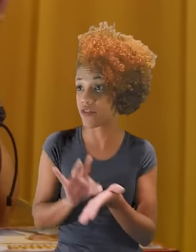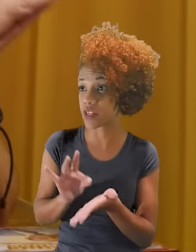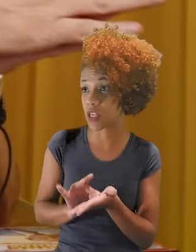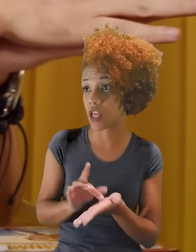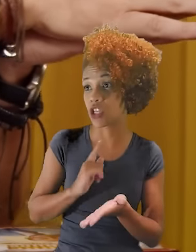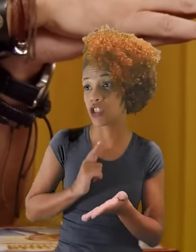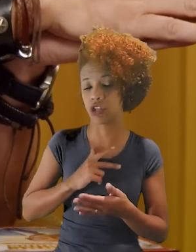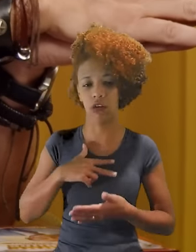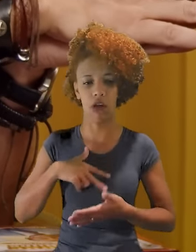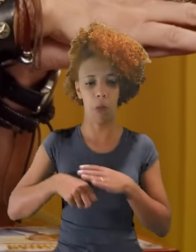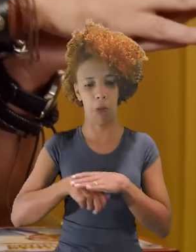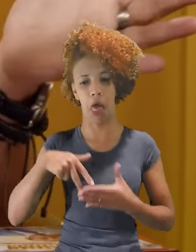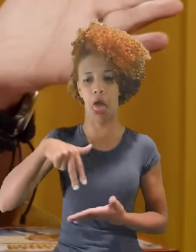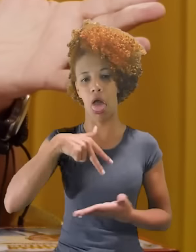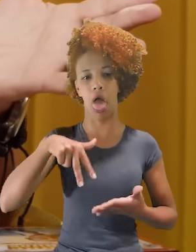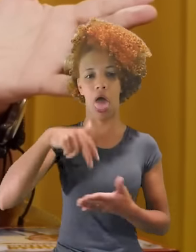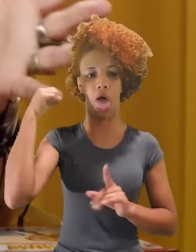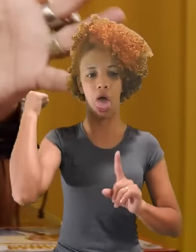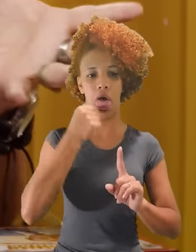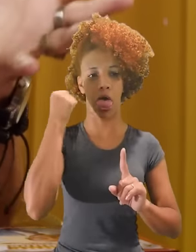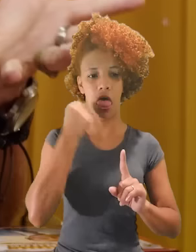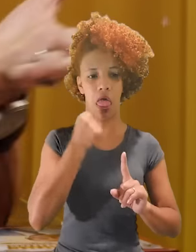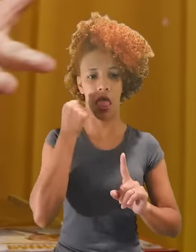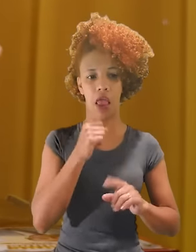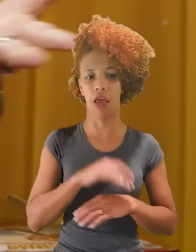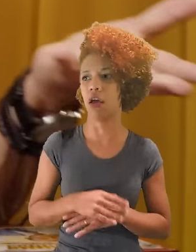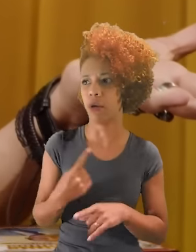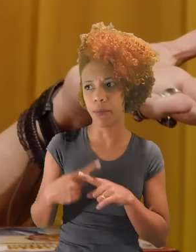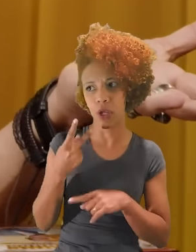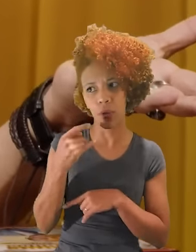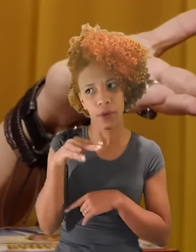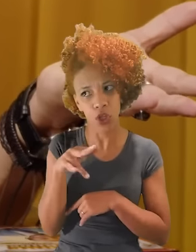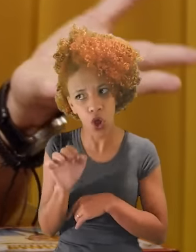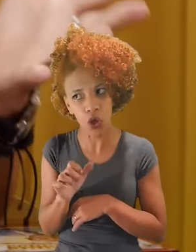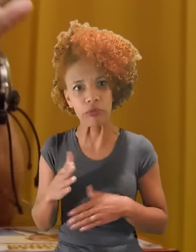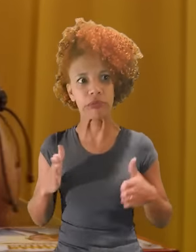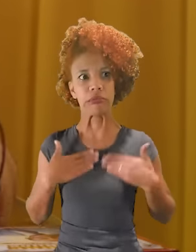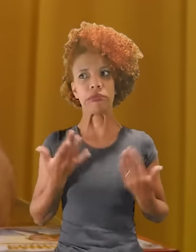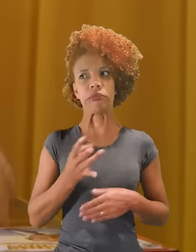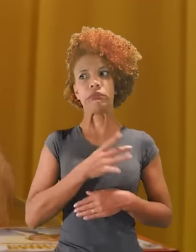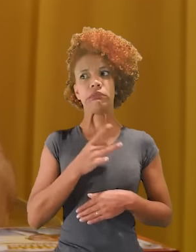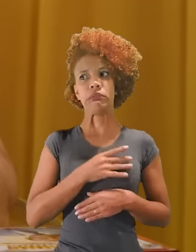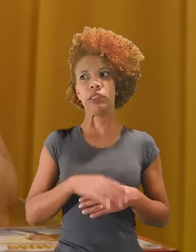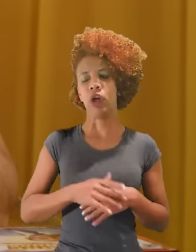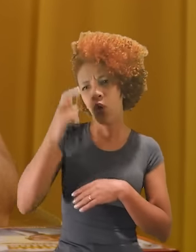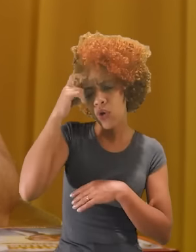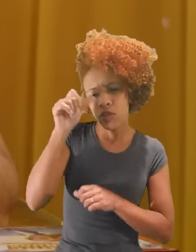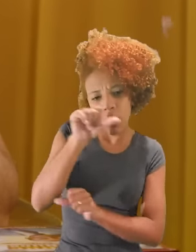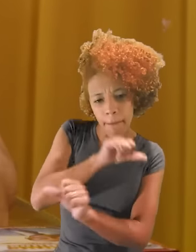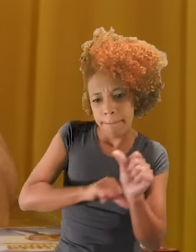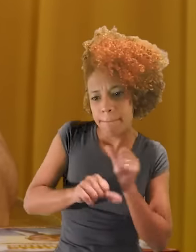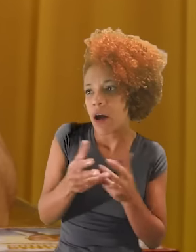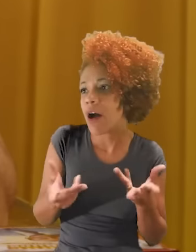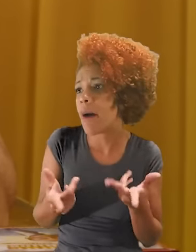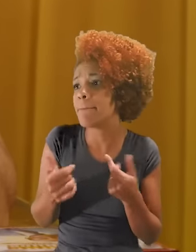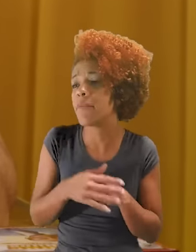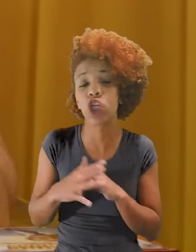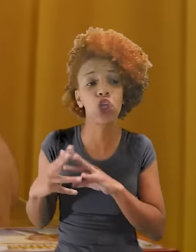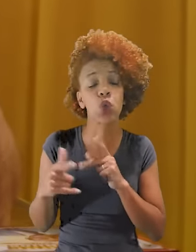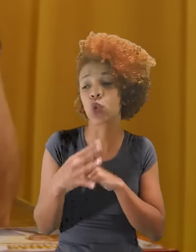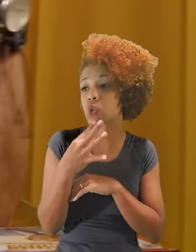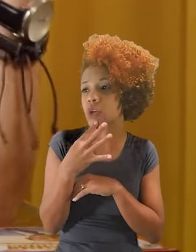real, sairia Chuck e o boneco assassino, porque o Pinóquio era muito... Meu, o Pinóquio é assustador no livro. É, ele é tenebroso, né? Cara, o Disney transformou o Pinóquio naquela